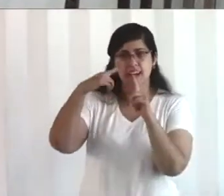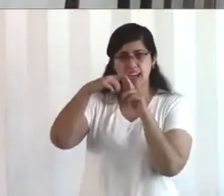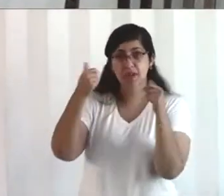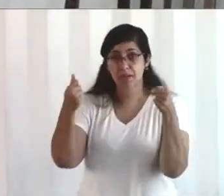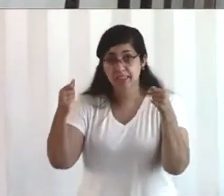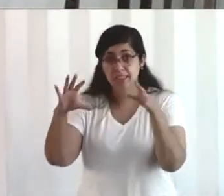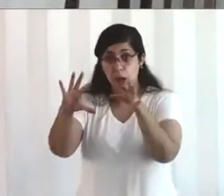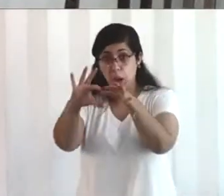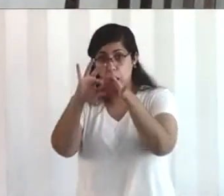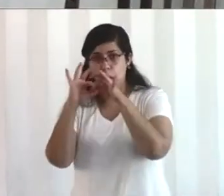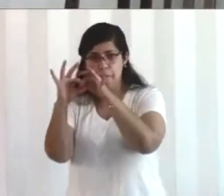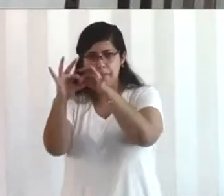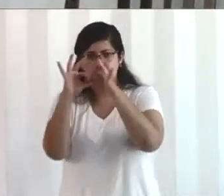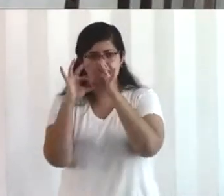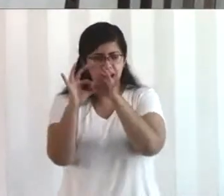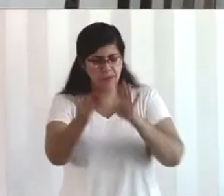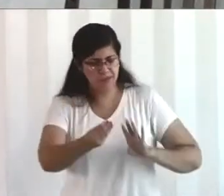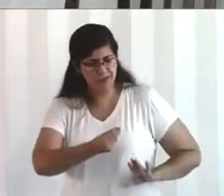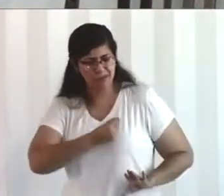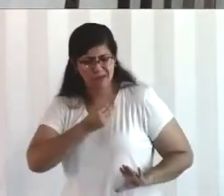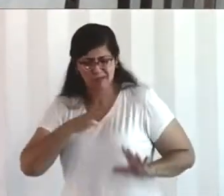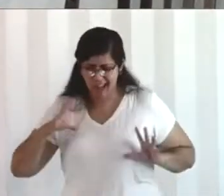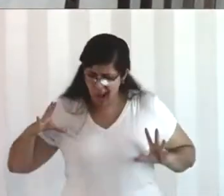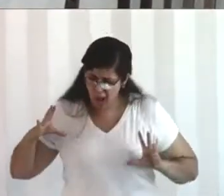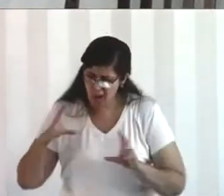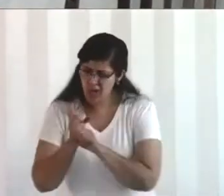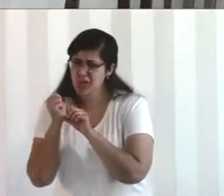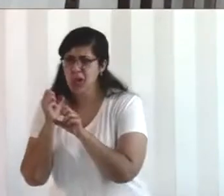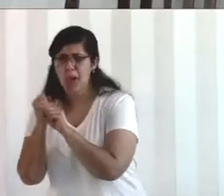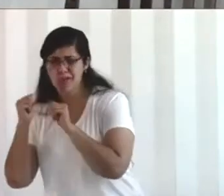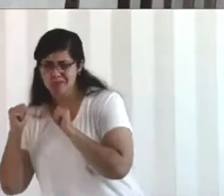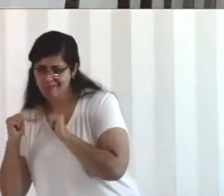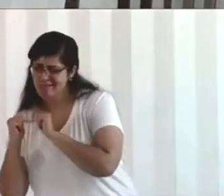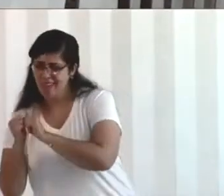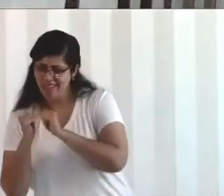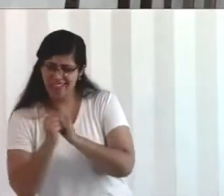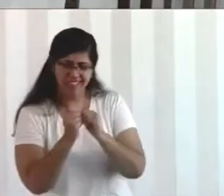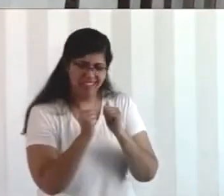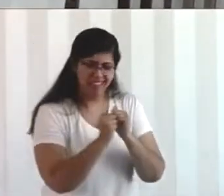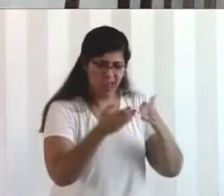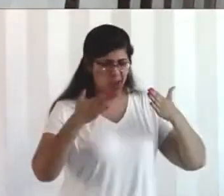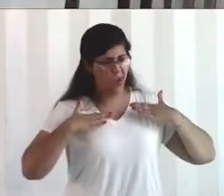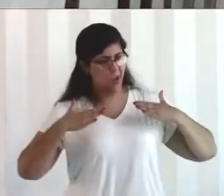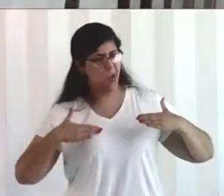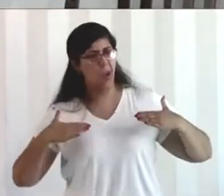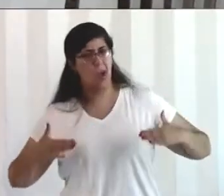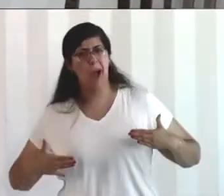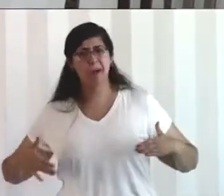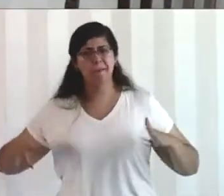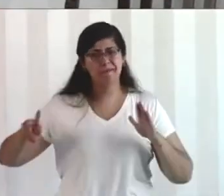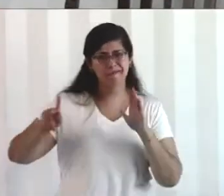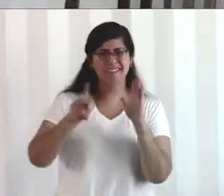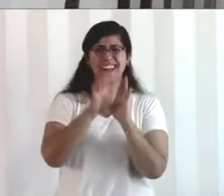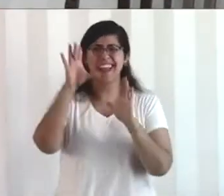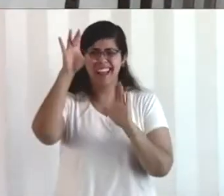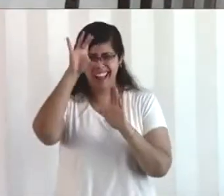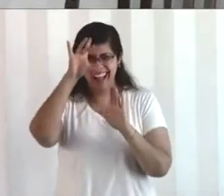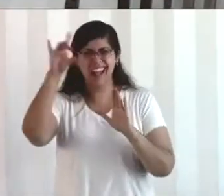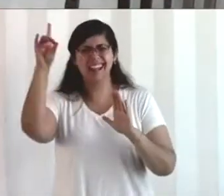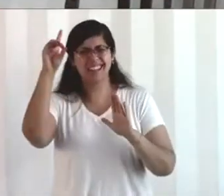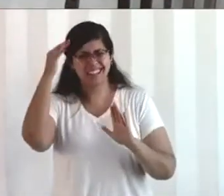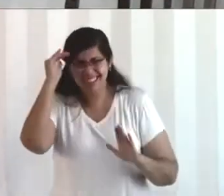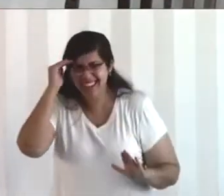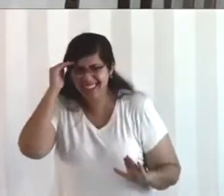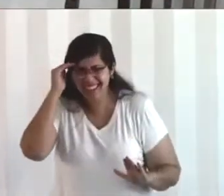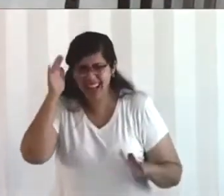é juntar-nos uns aos outros para que sejamos um corpo. O corpo é feito de membros e nós